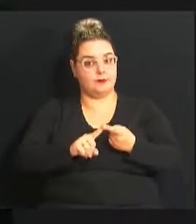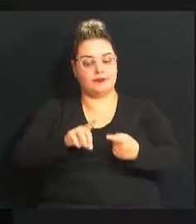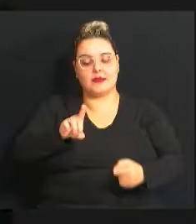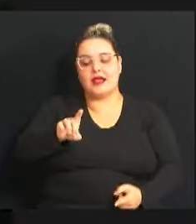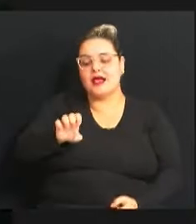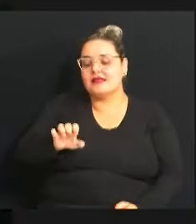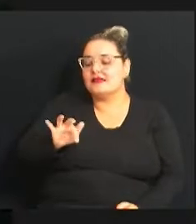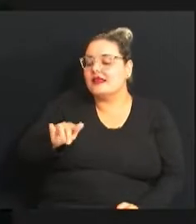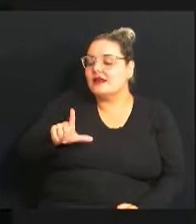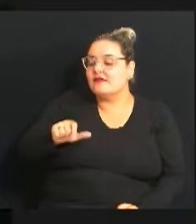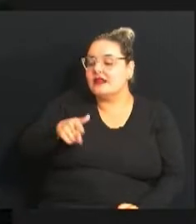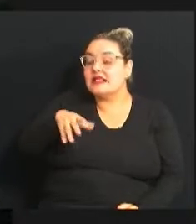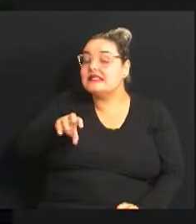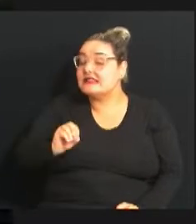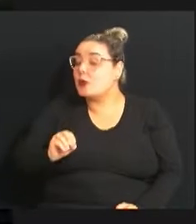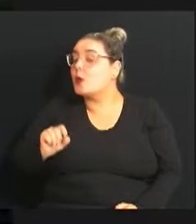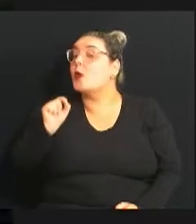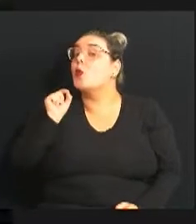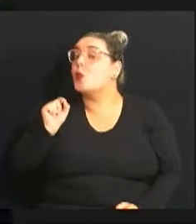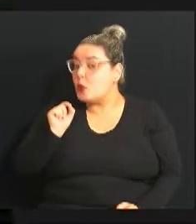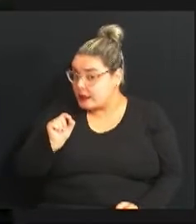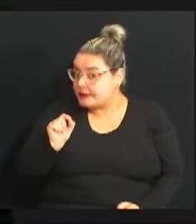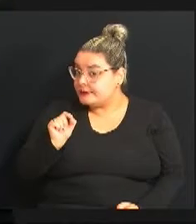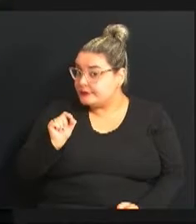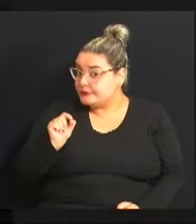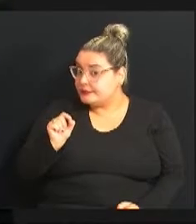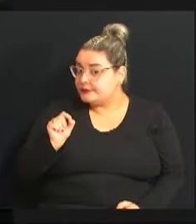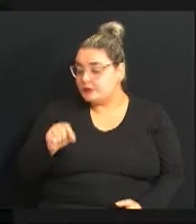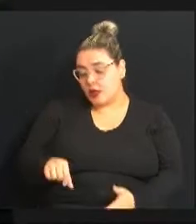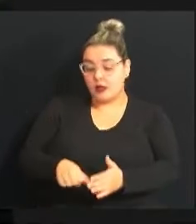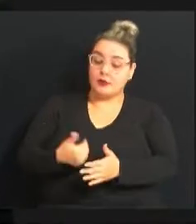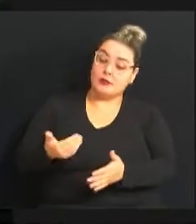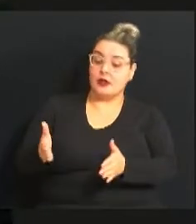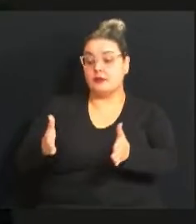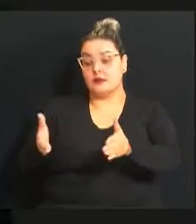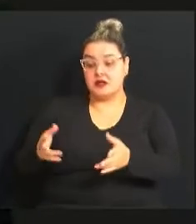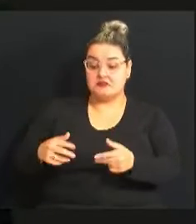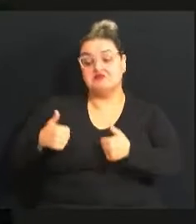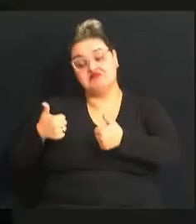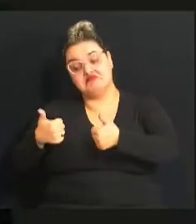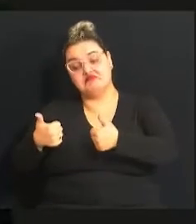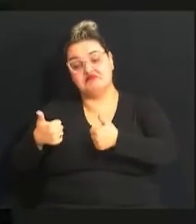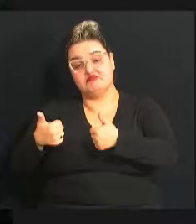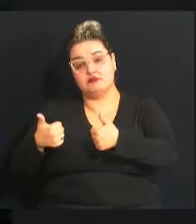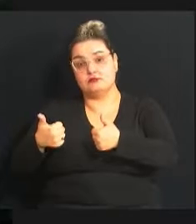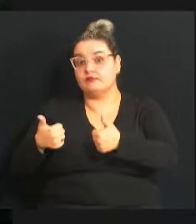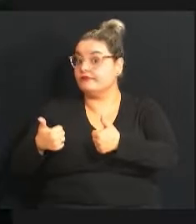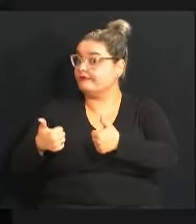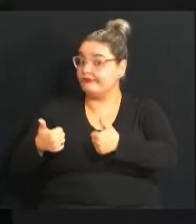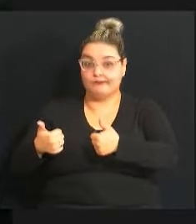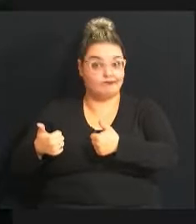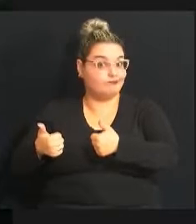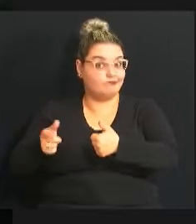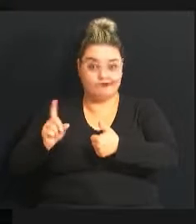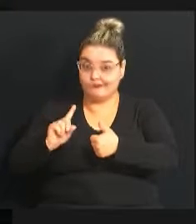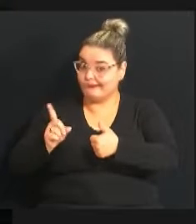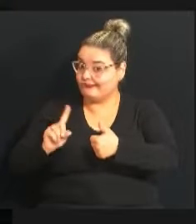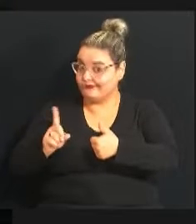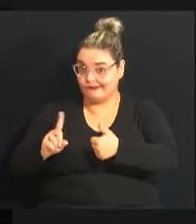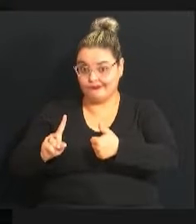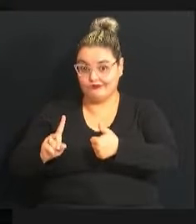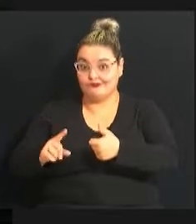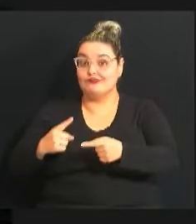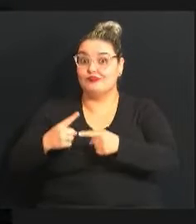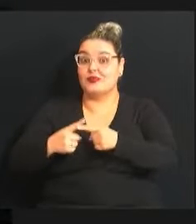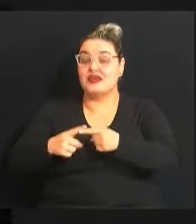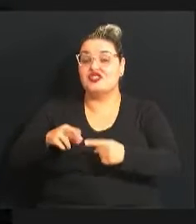geralmente, ela parece, à primeira vista, um processo positivo, mas não é, porque geralmente ela está relacionada com um processo de